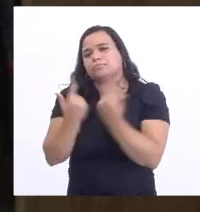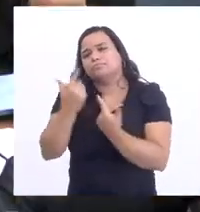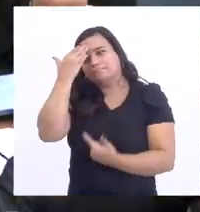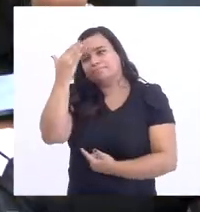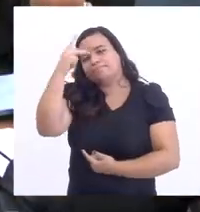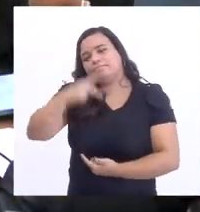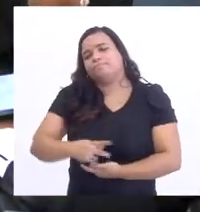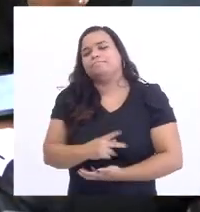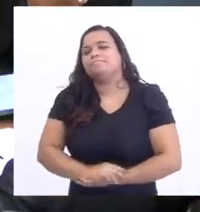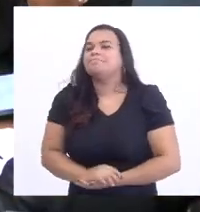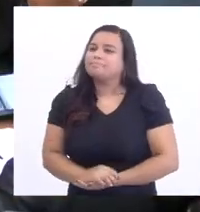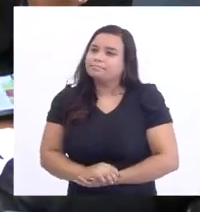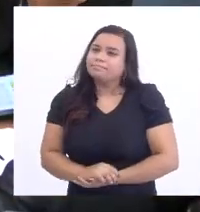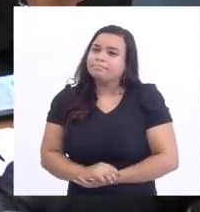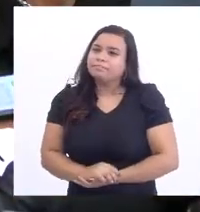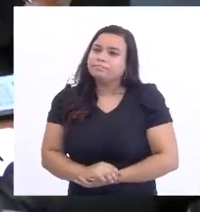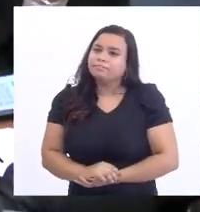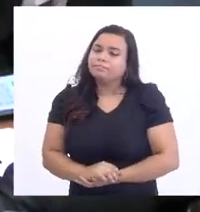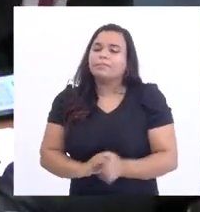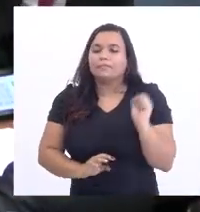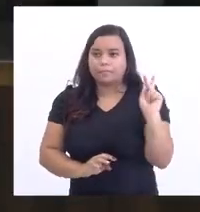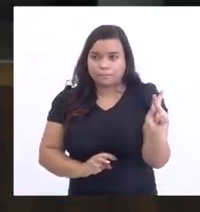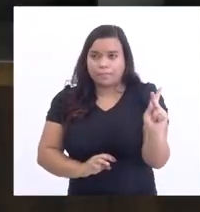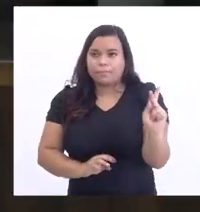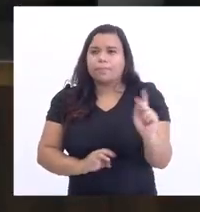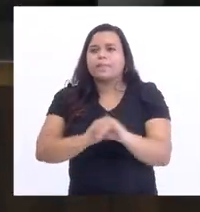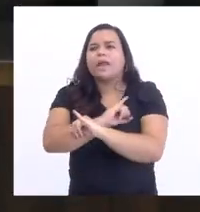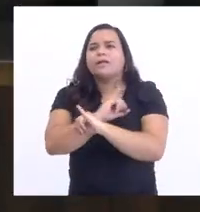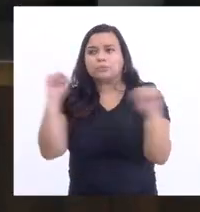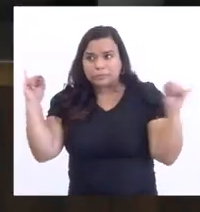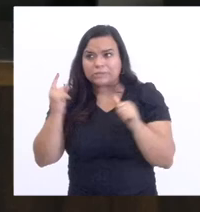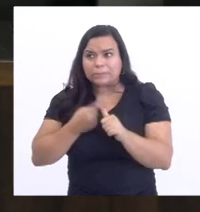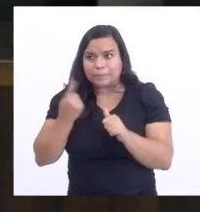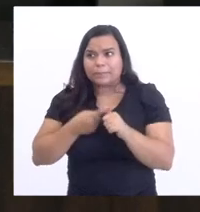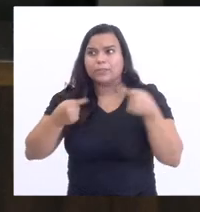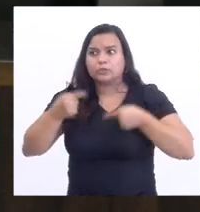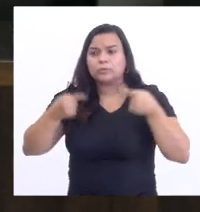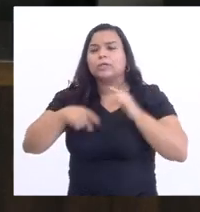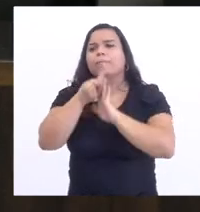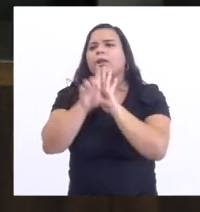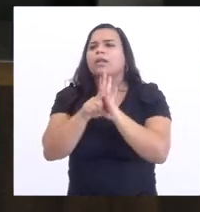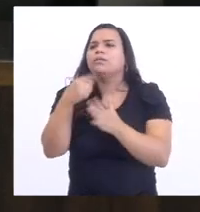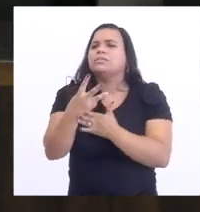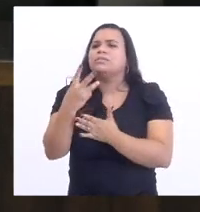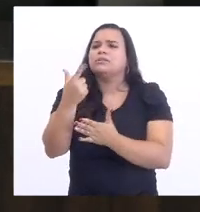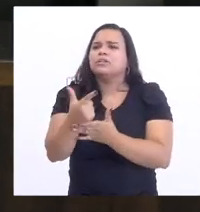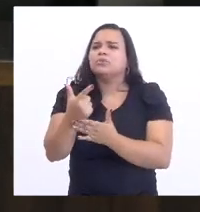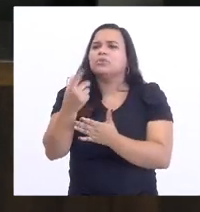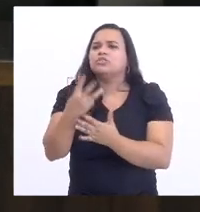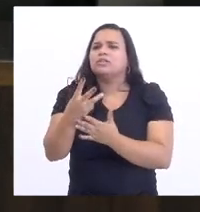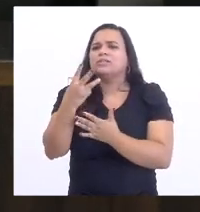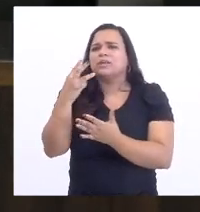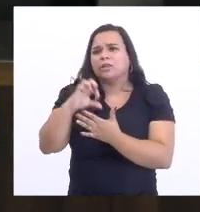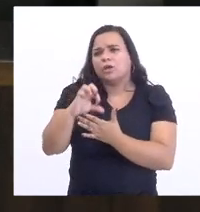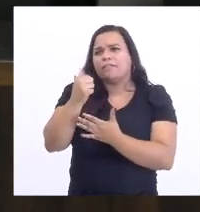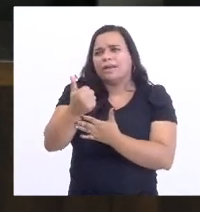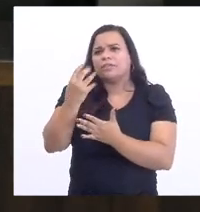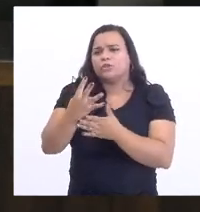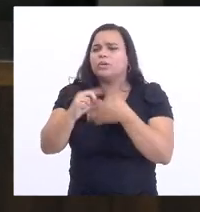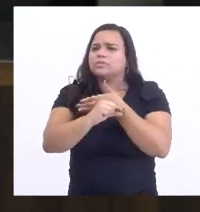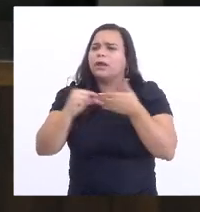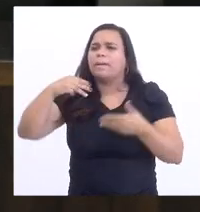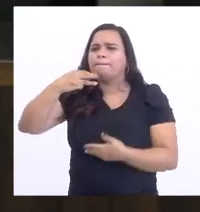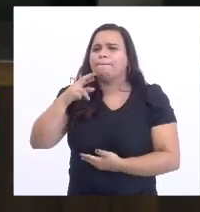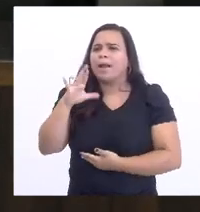presidente. Ok. Anuncio, em primeira discussão, projeto de lei 3239 de 14, de autoria do deputado Márcio